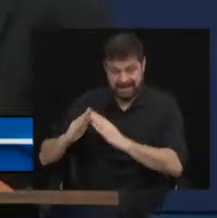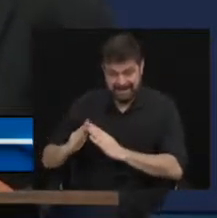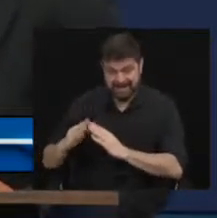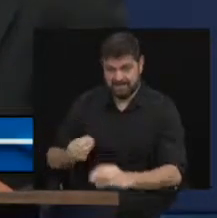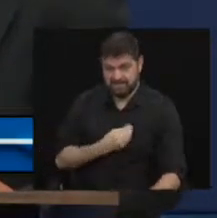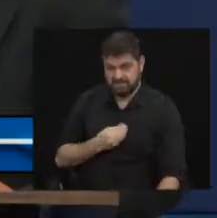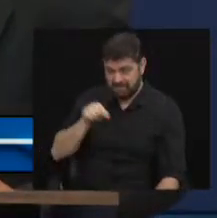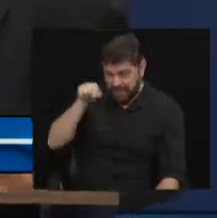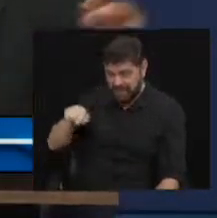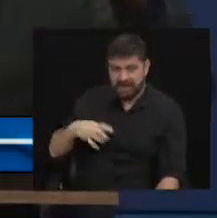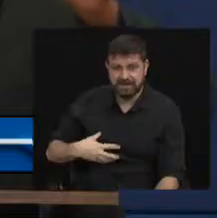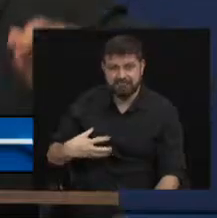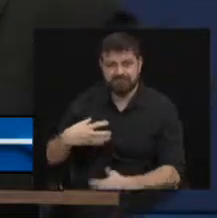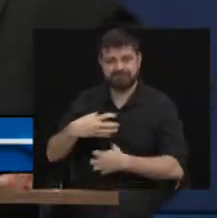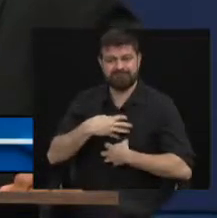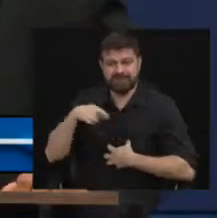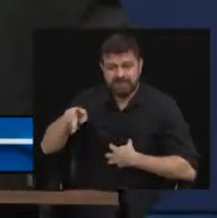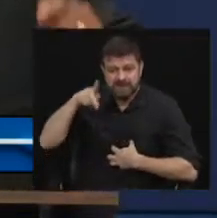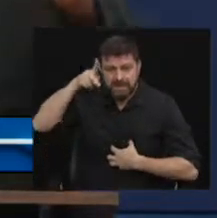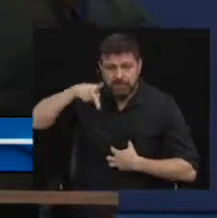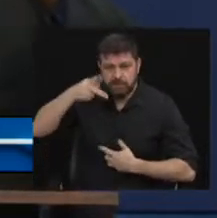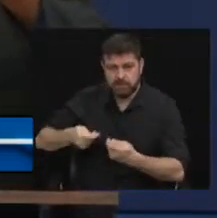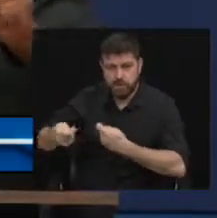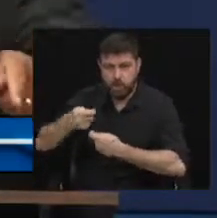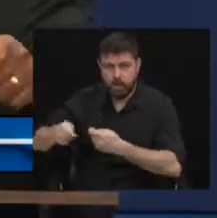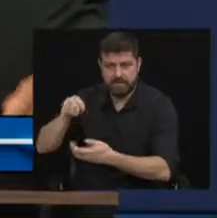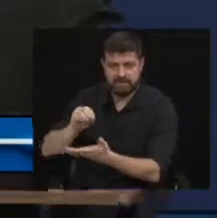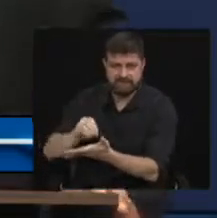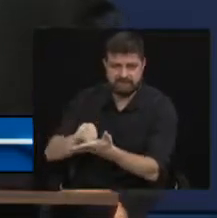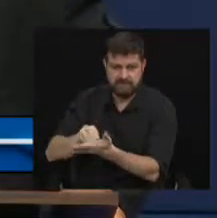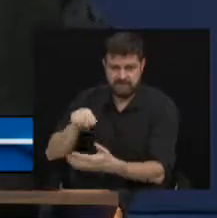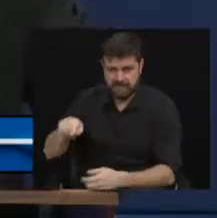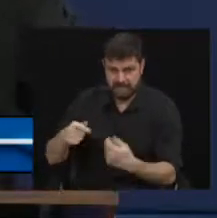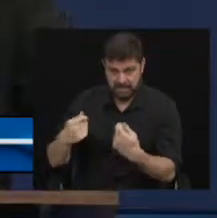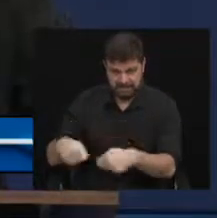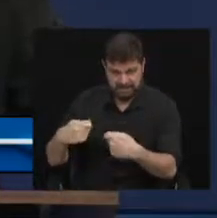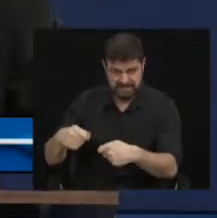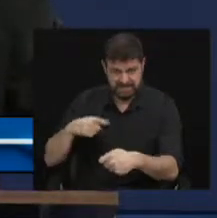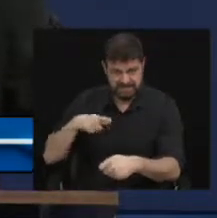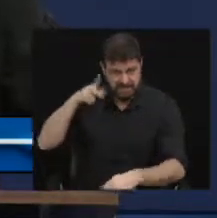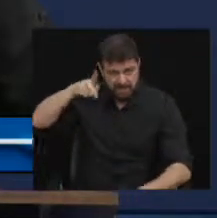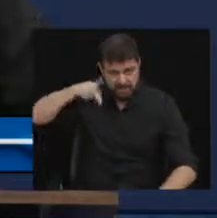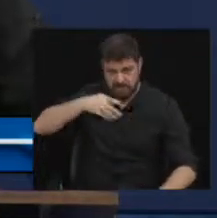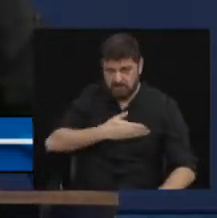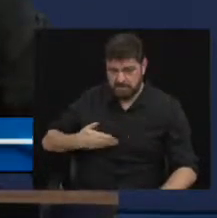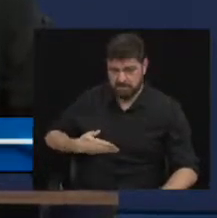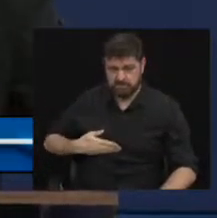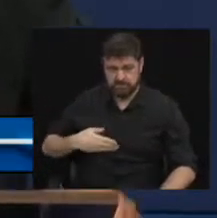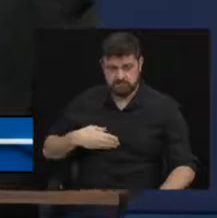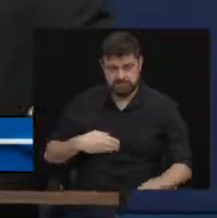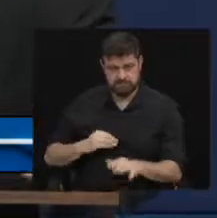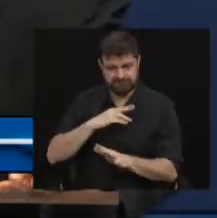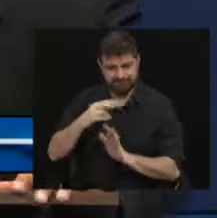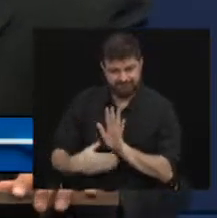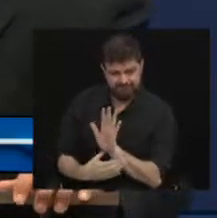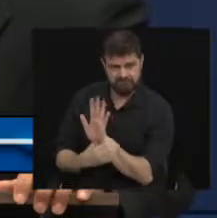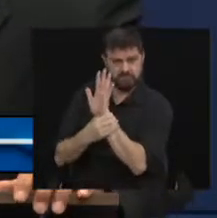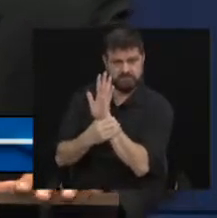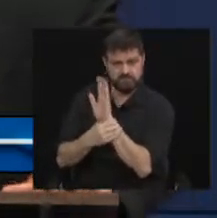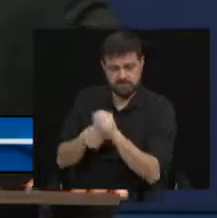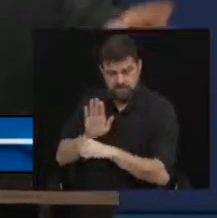né? O quanto teve que investir na Caixa Econômica Federal para não falir a Caixa Econômica Federal. Nós precisamos chegar nessa